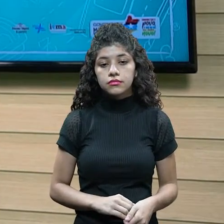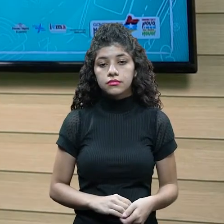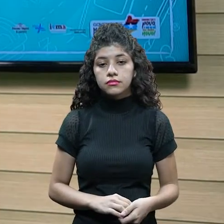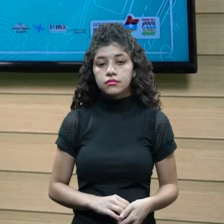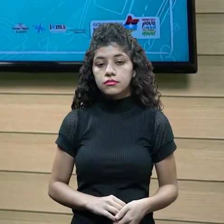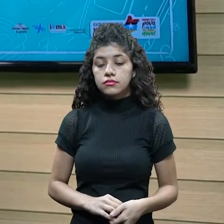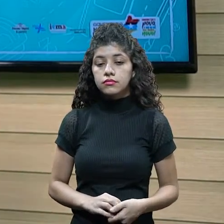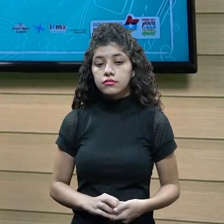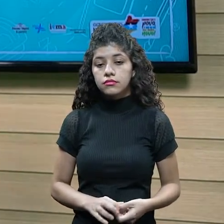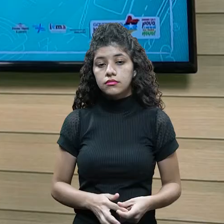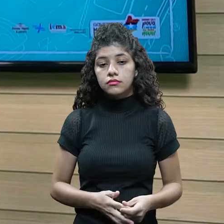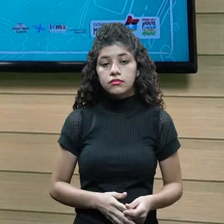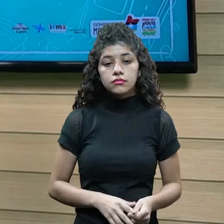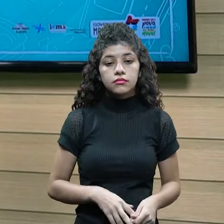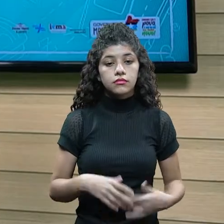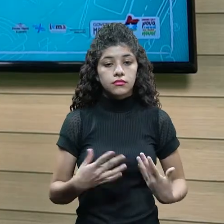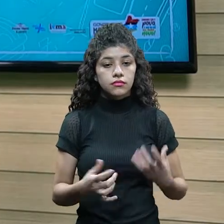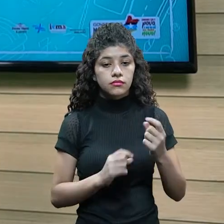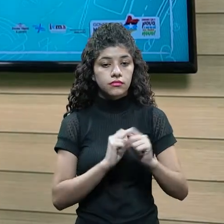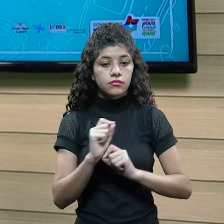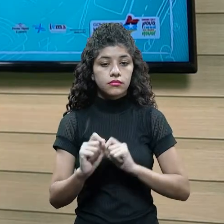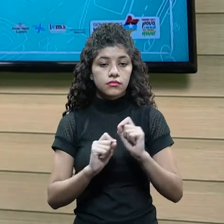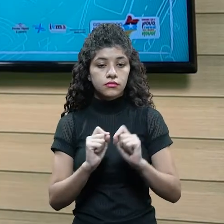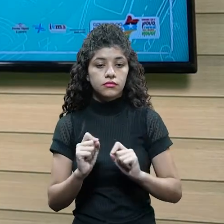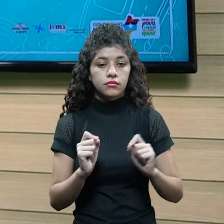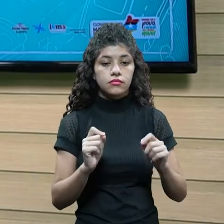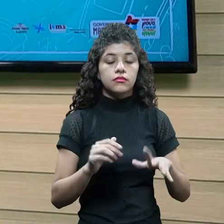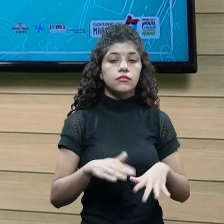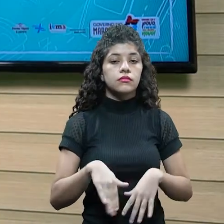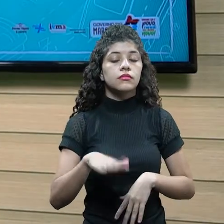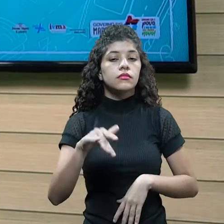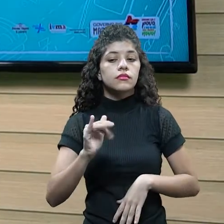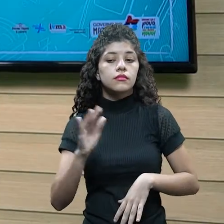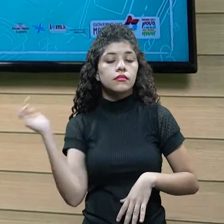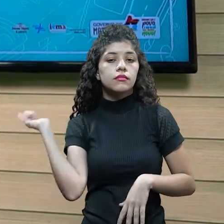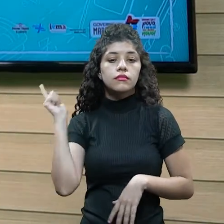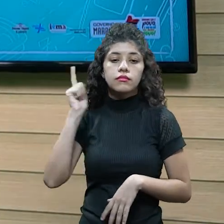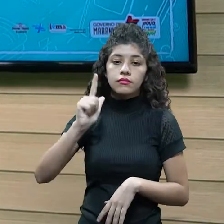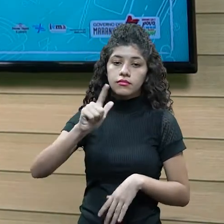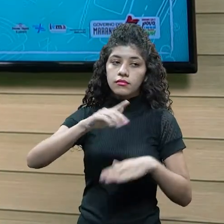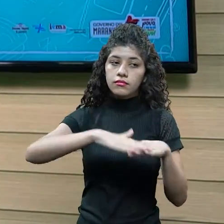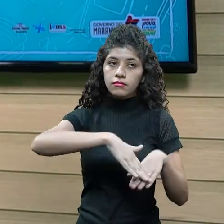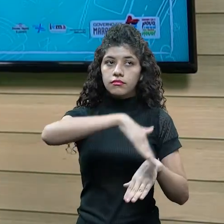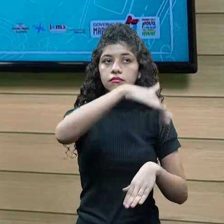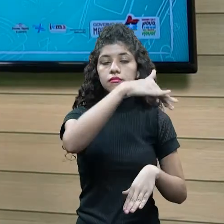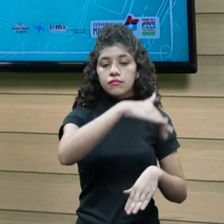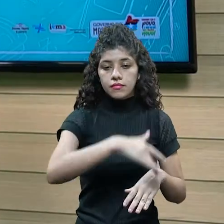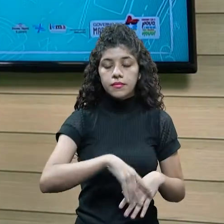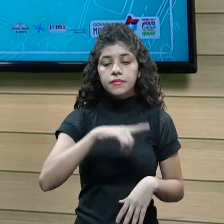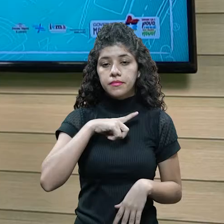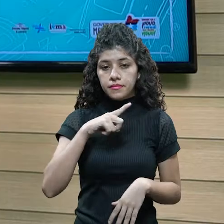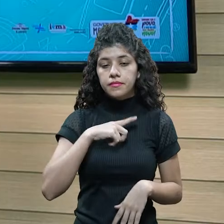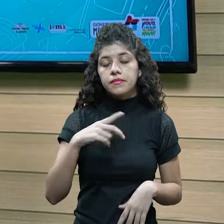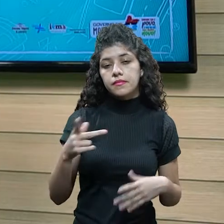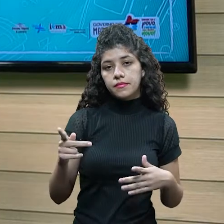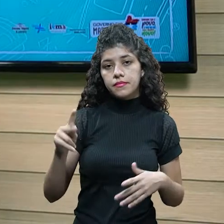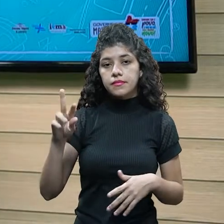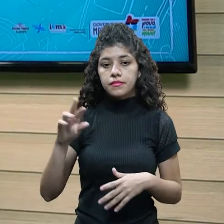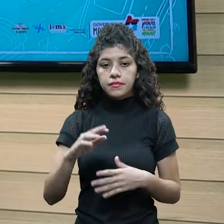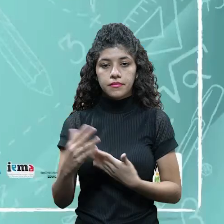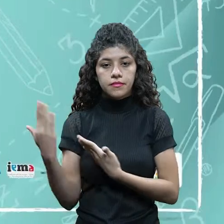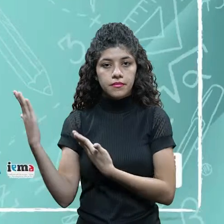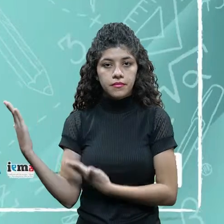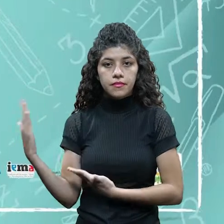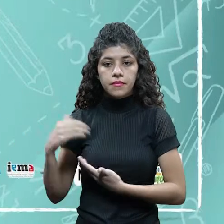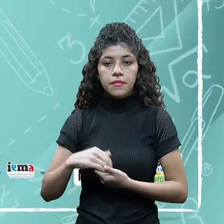sempre a probabilidade de ser campeão. Então até nessas estatísticas, para ver quem que vai ser campeão, a probabilidade está presente, tá bom? Então a probabilidade